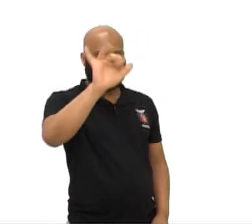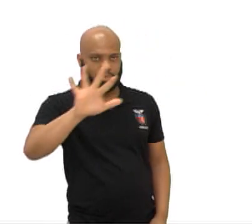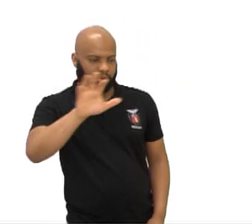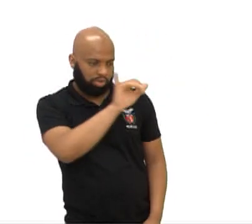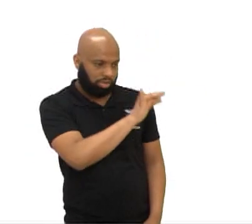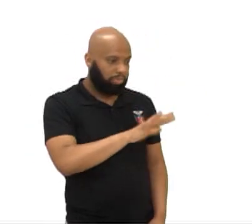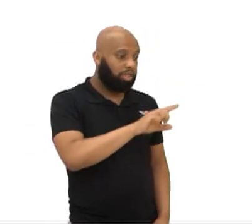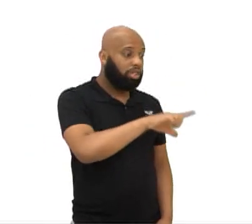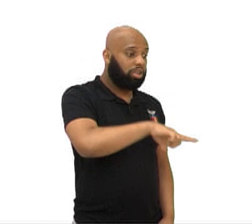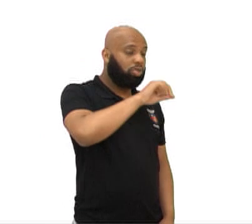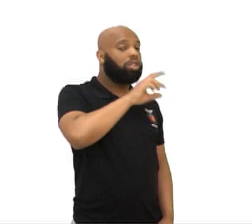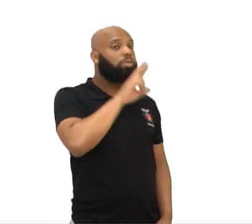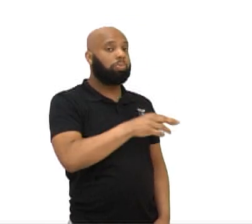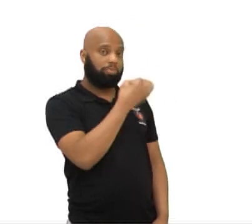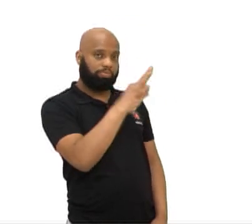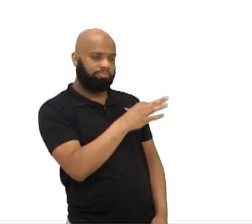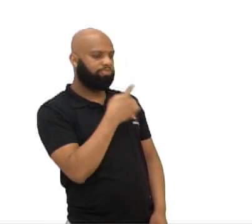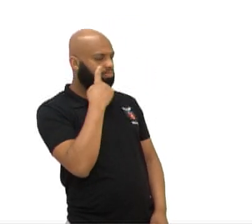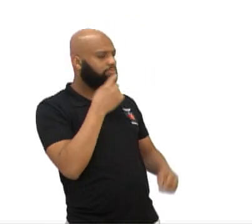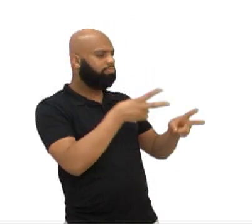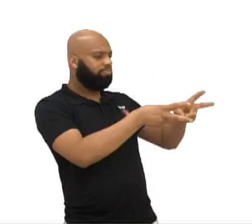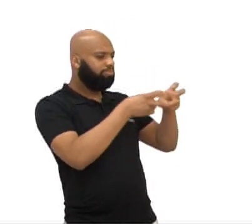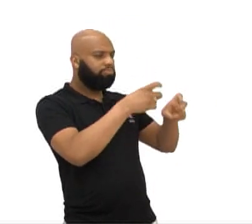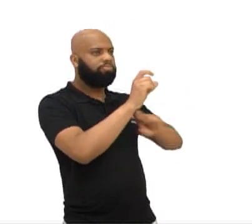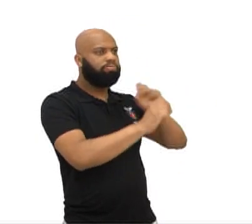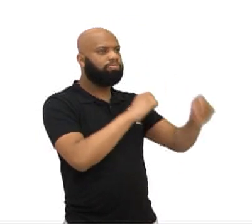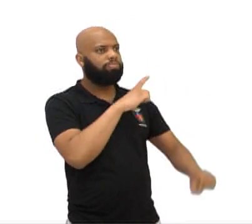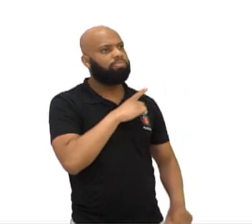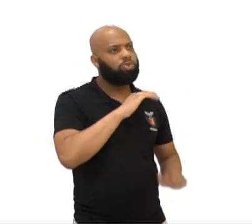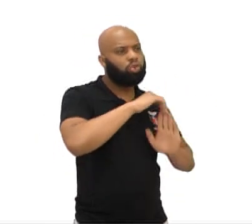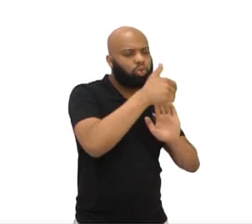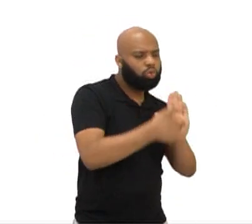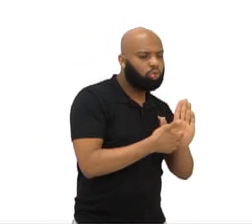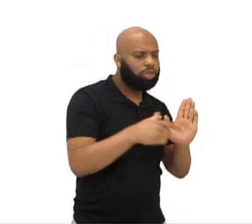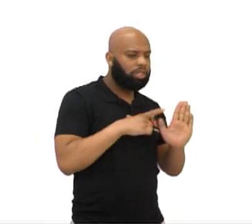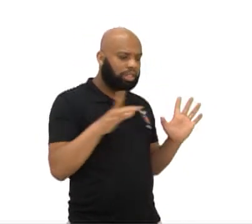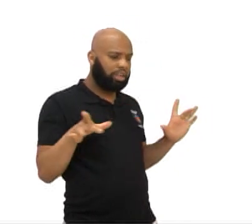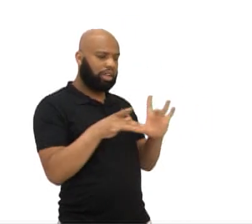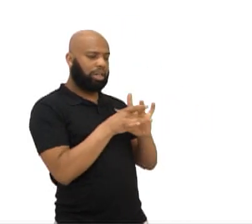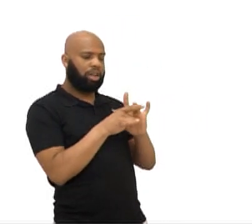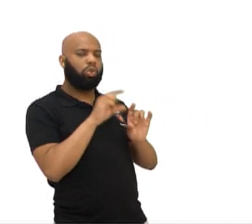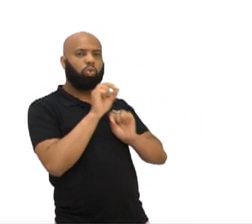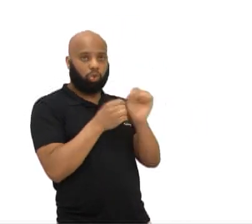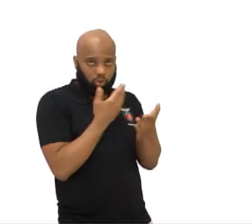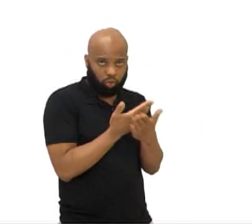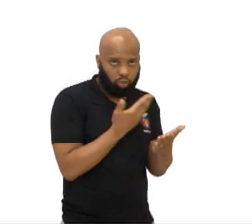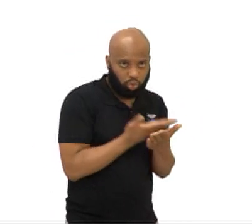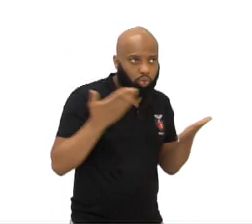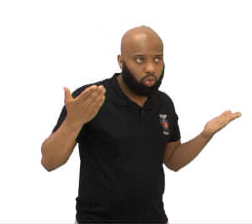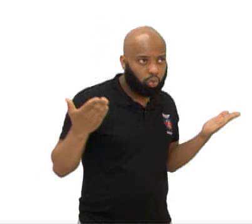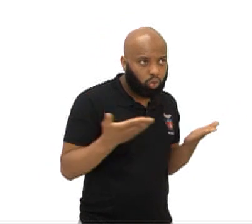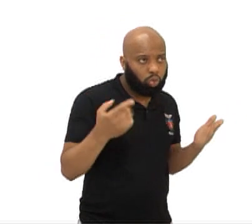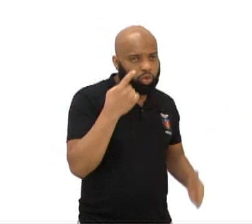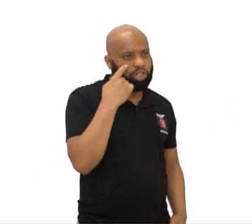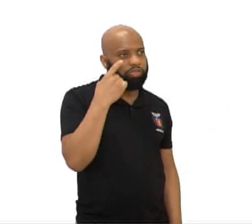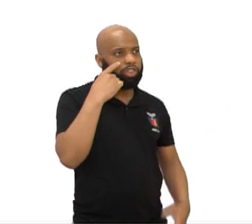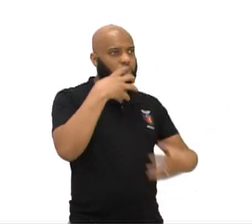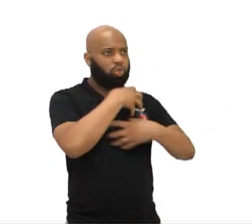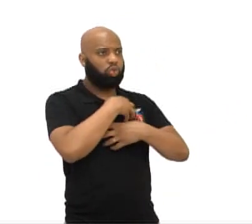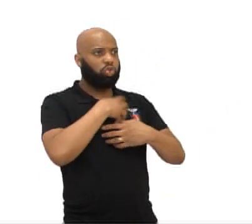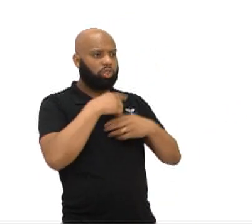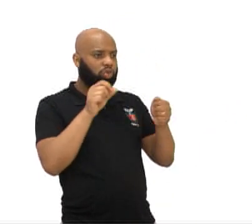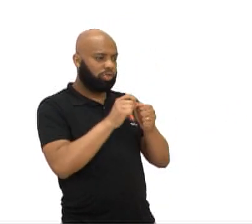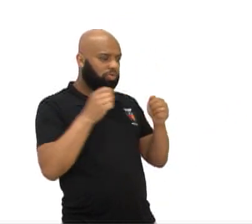marque a alternativa correta. Percebam que aqui tudo está trabalhando dentro do contexto que vimos aqui ao longo da nossa aula. Olha onde está